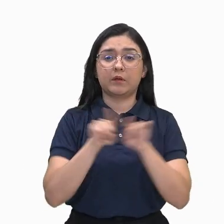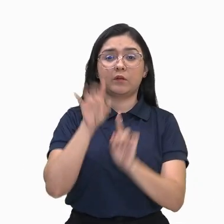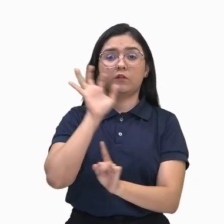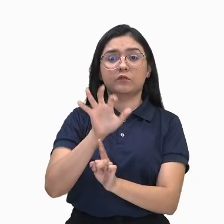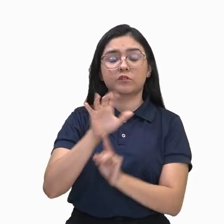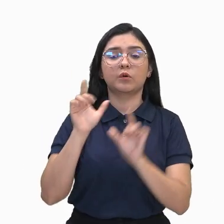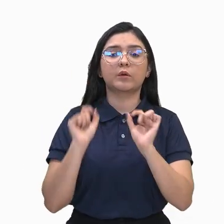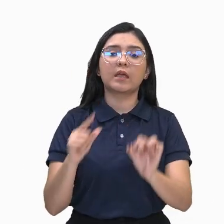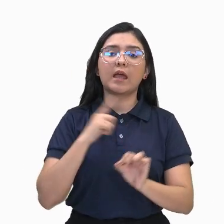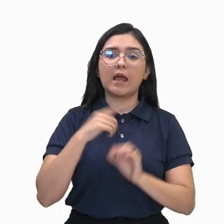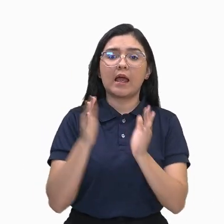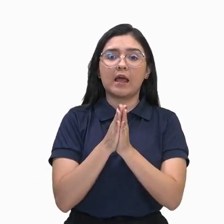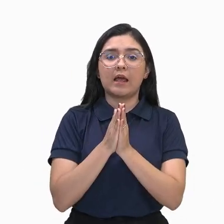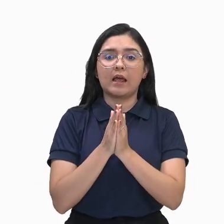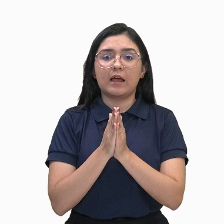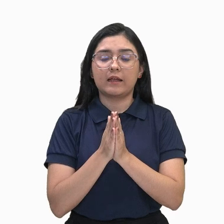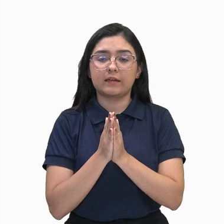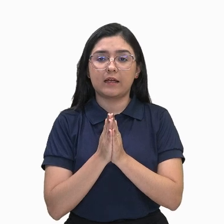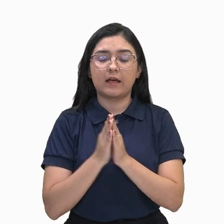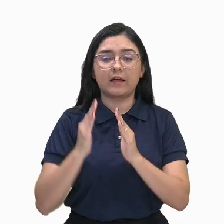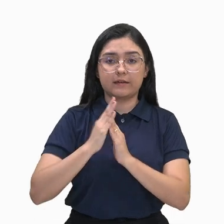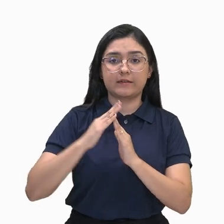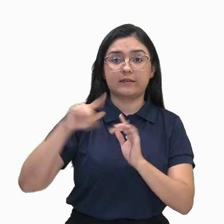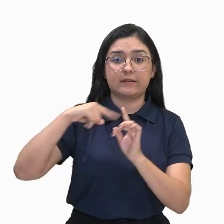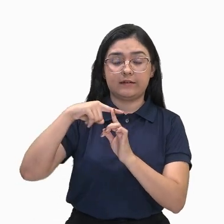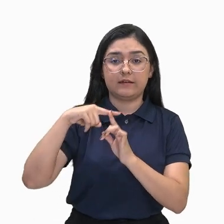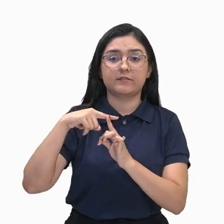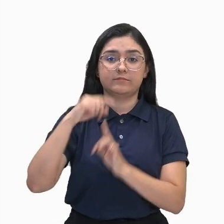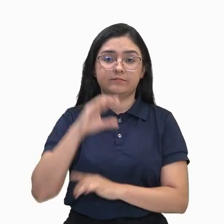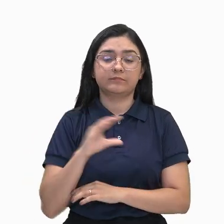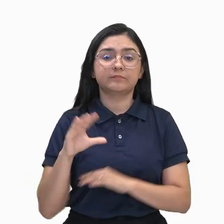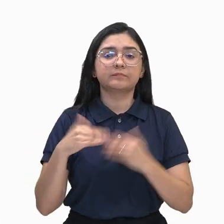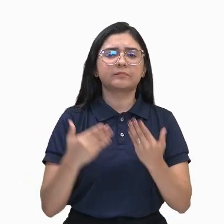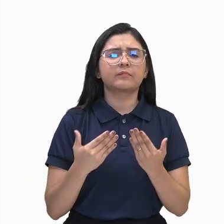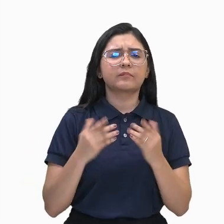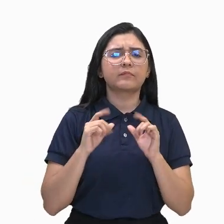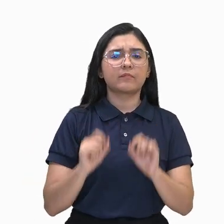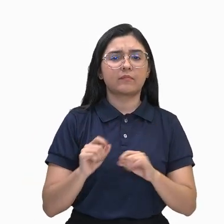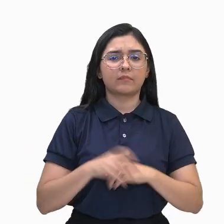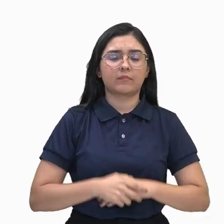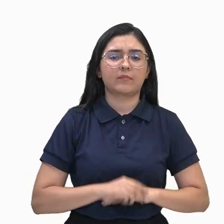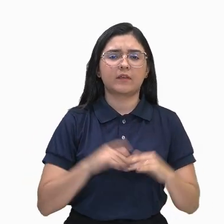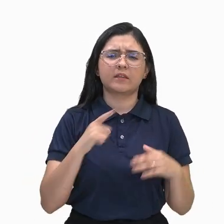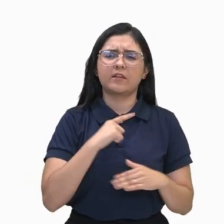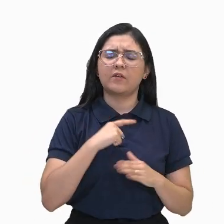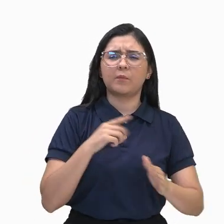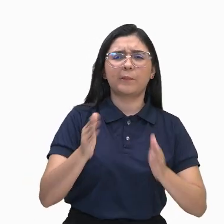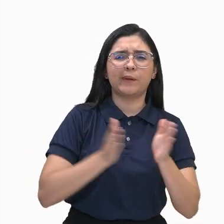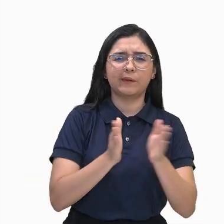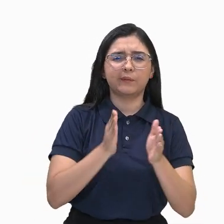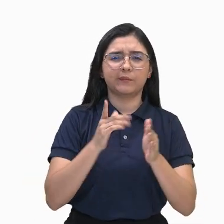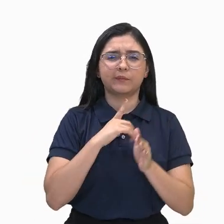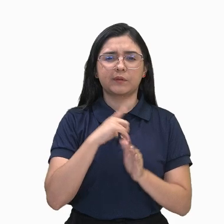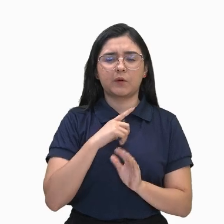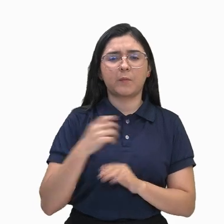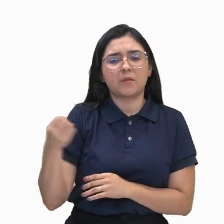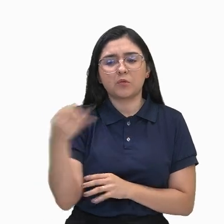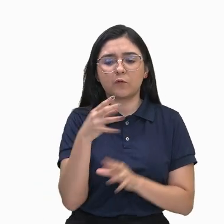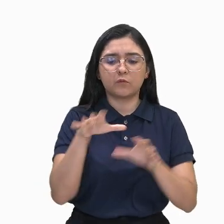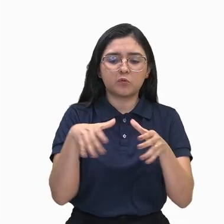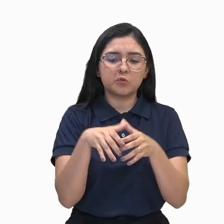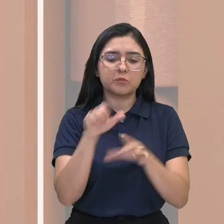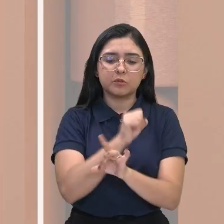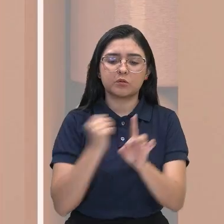as bases da igreja cristã. Gente, a gente estava passando por um momento onde uma nova classe social